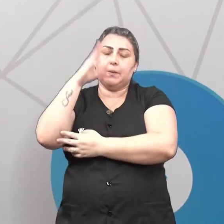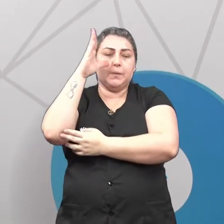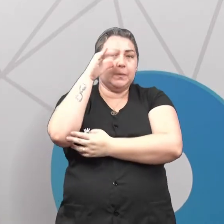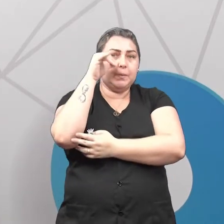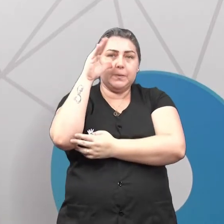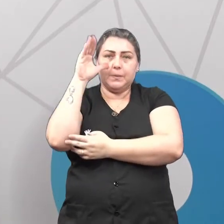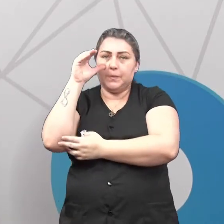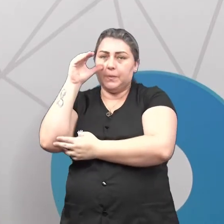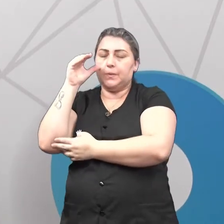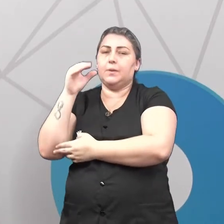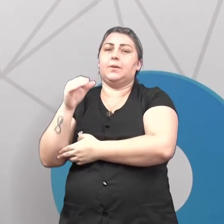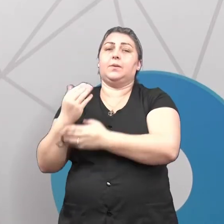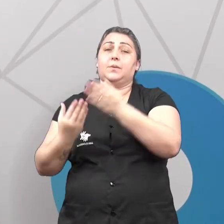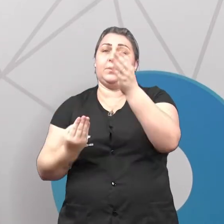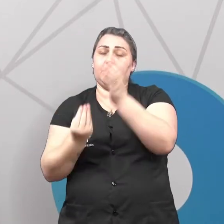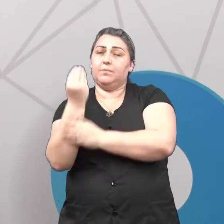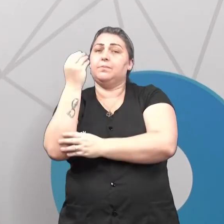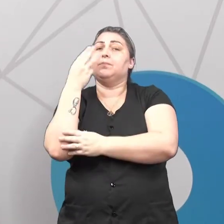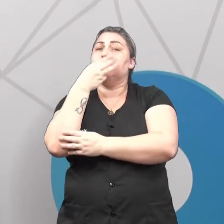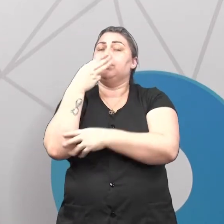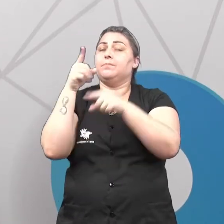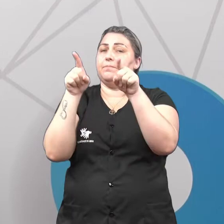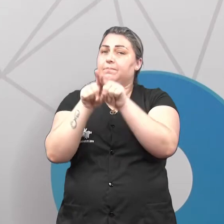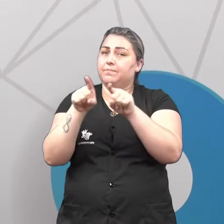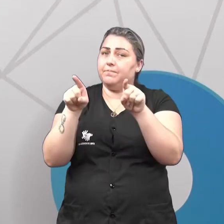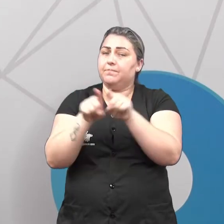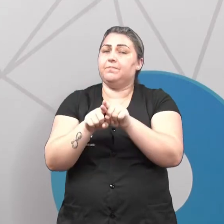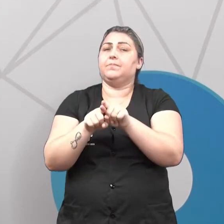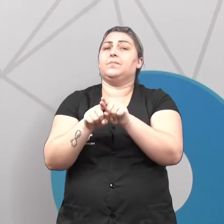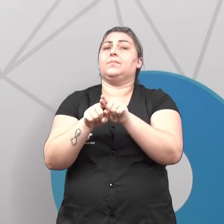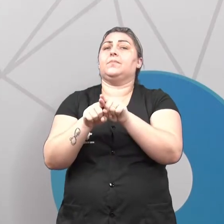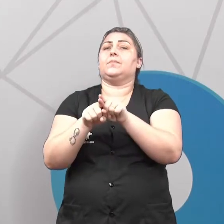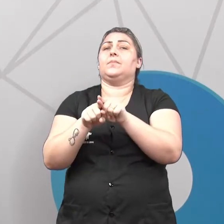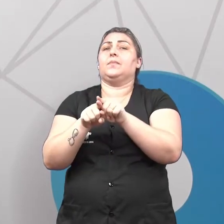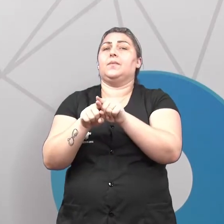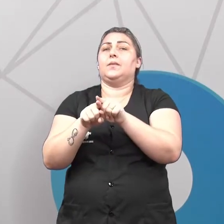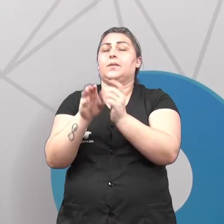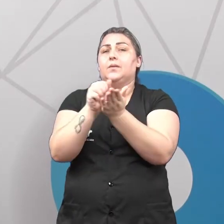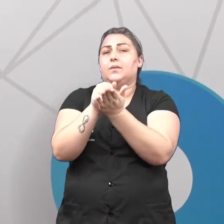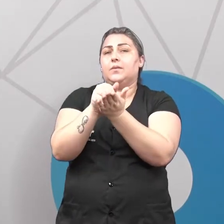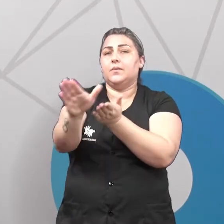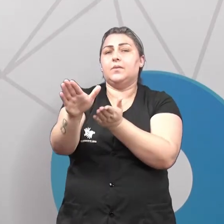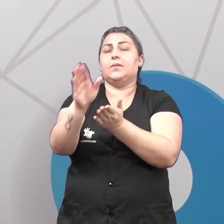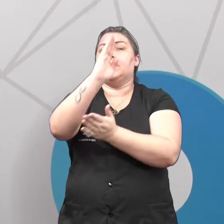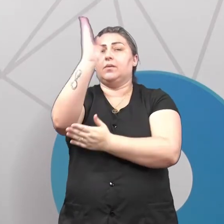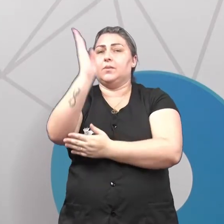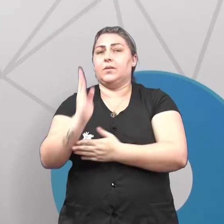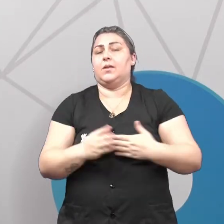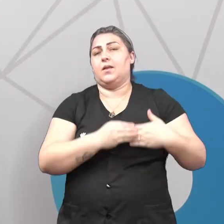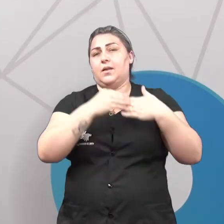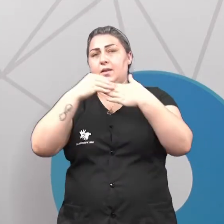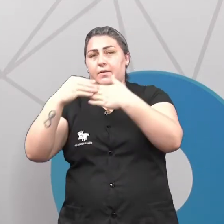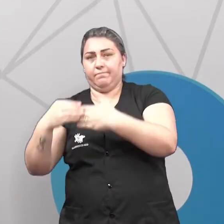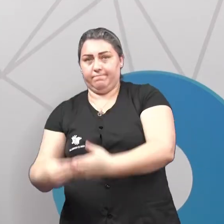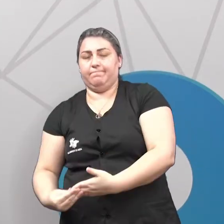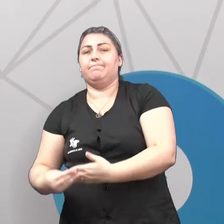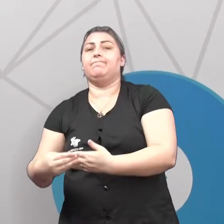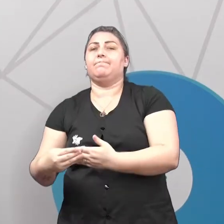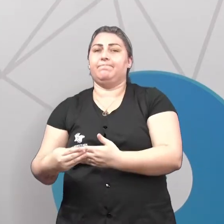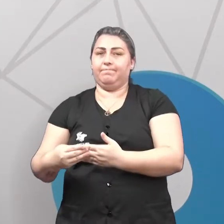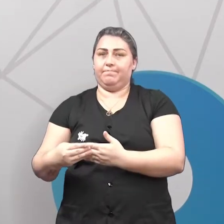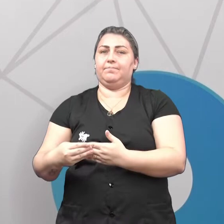nessa produção do açúcar também. Quando eles foram expulsos do Brasil, eles levam consigo a receita,